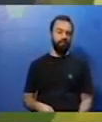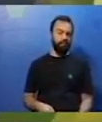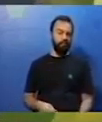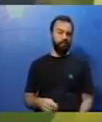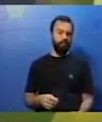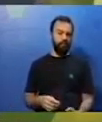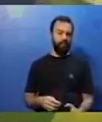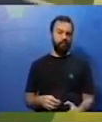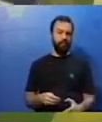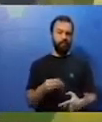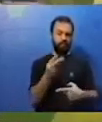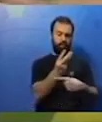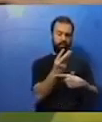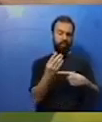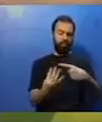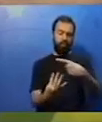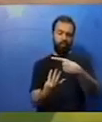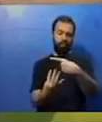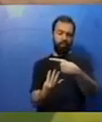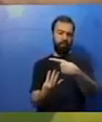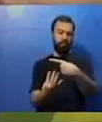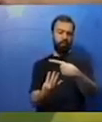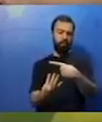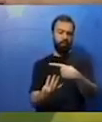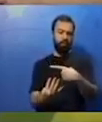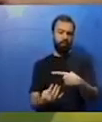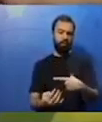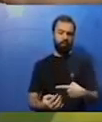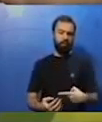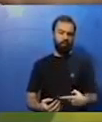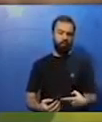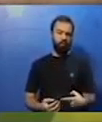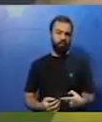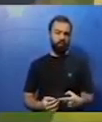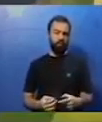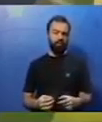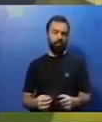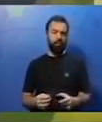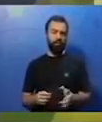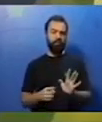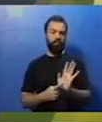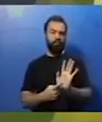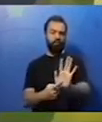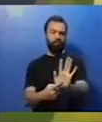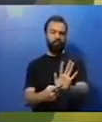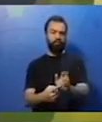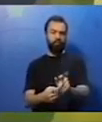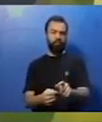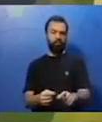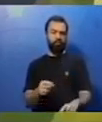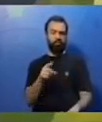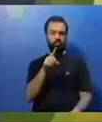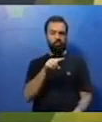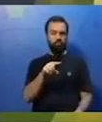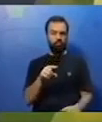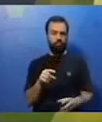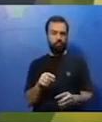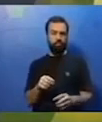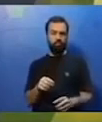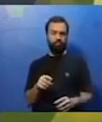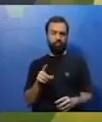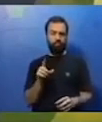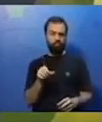passar um número de fração para a representação decimal, divide